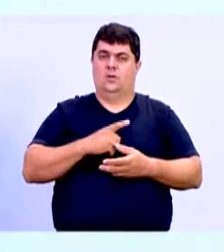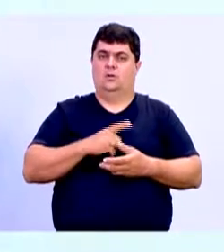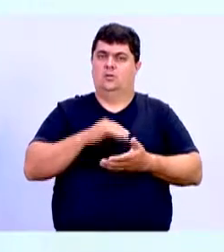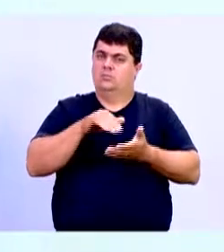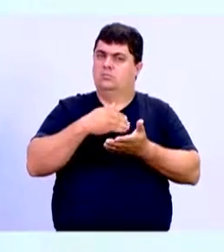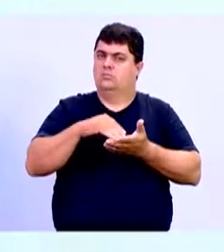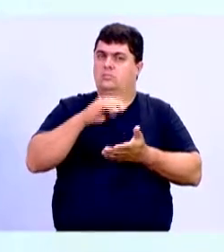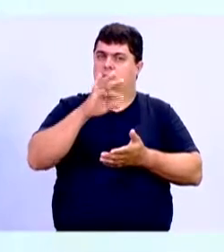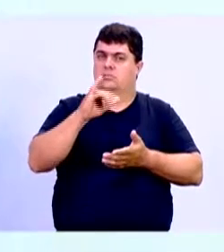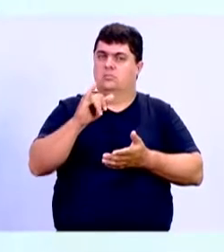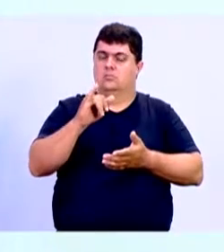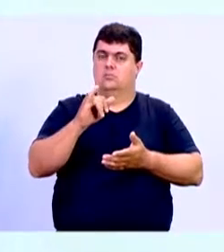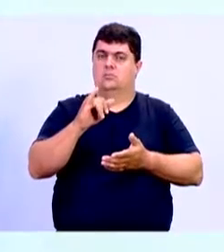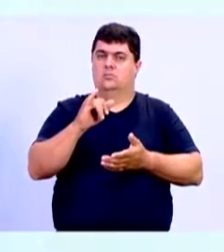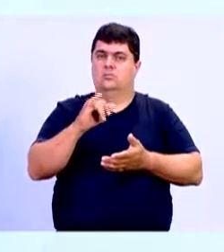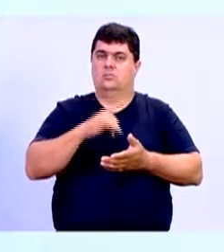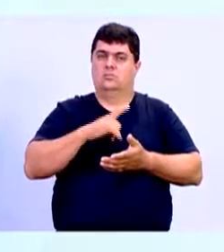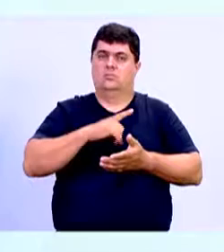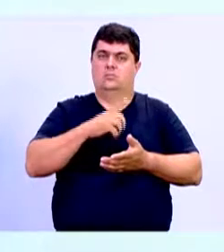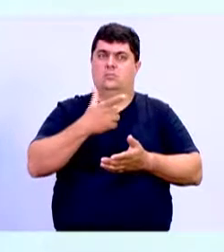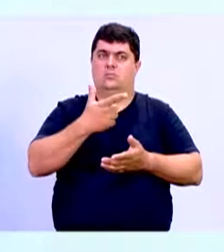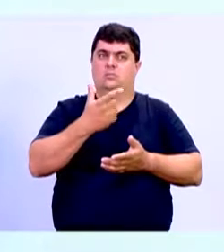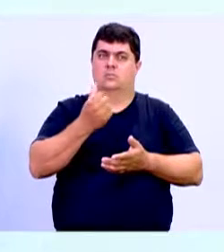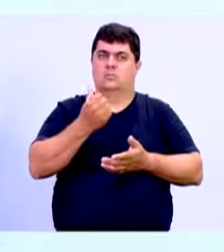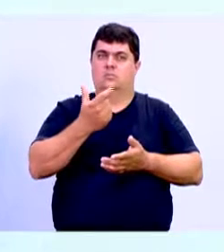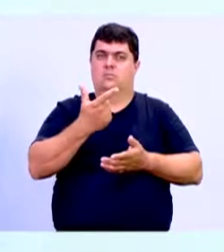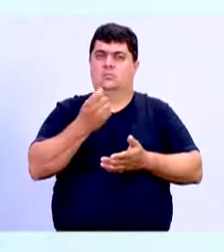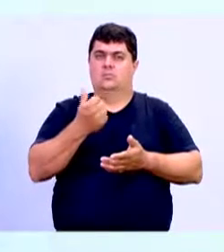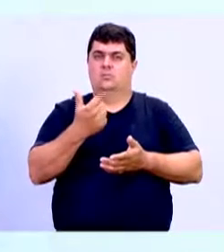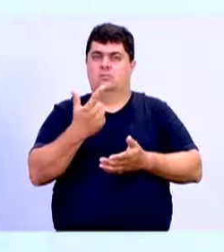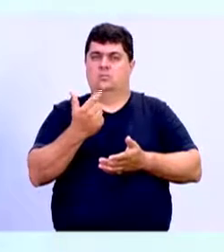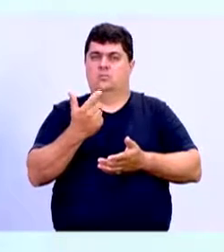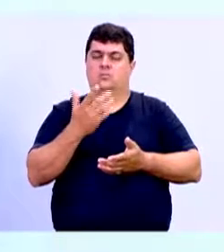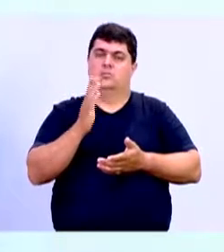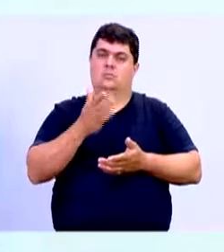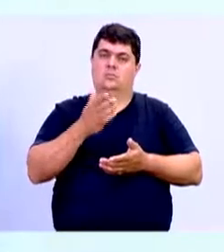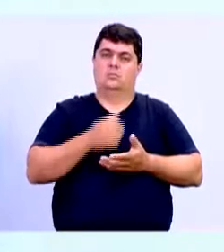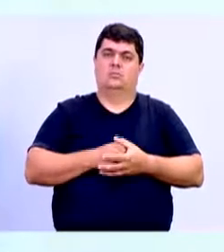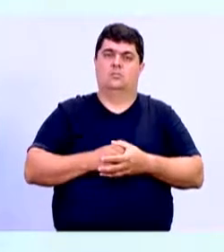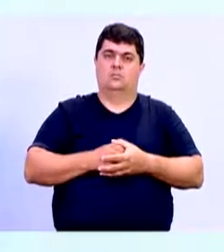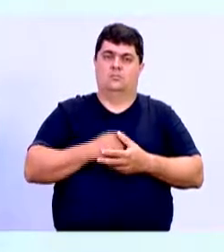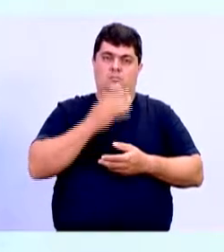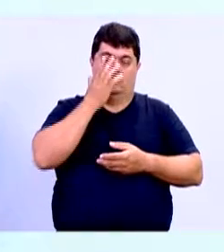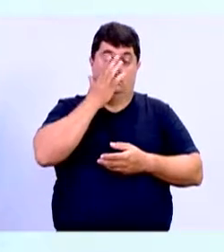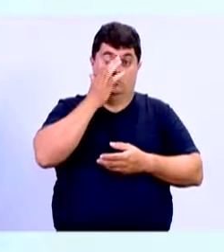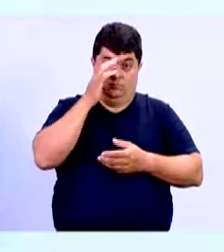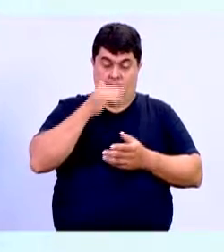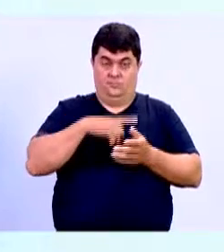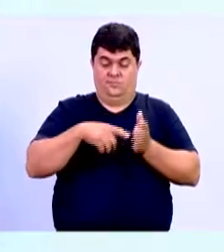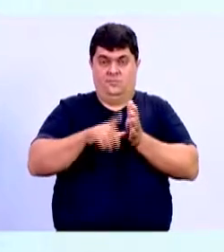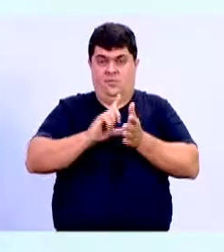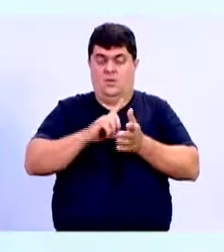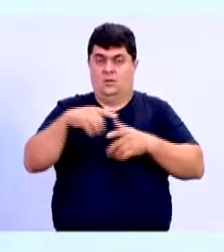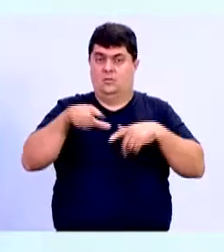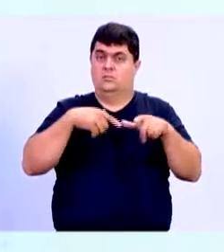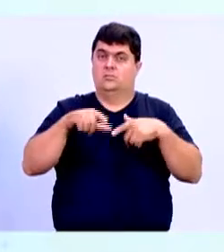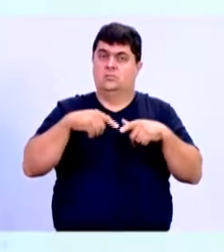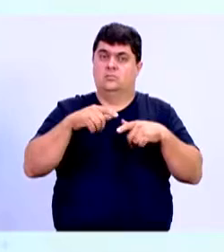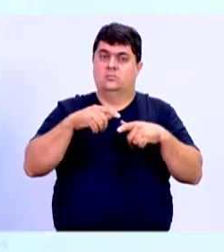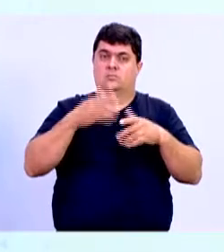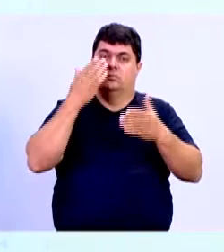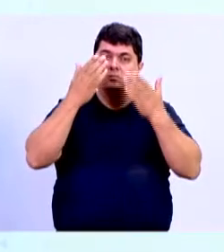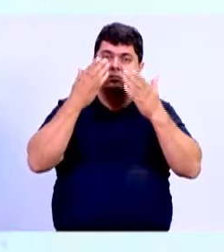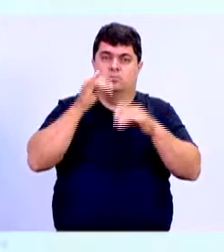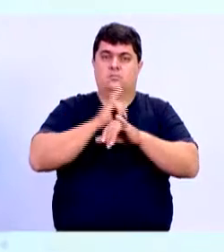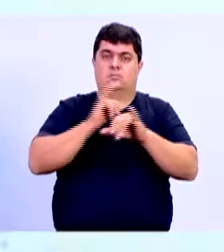TI no exercício de 2012. Até lá, nessa época, antes de 2012, eu trabalhava como analista